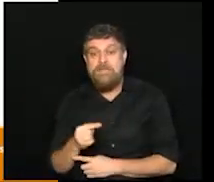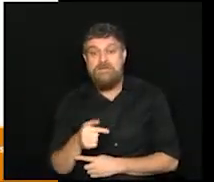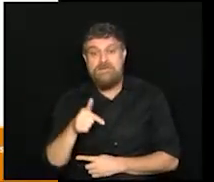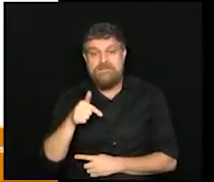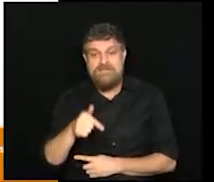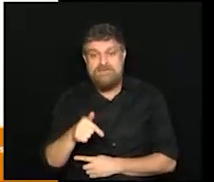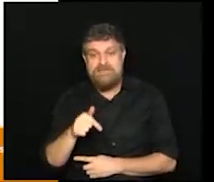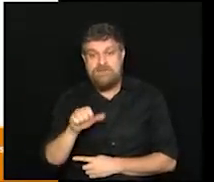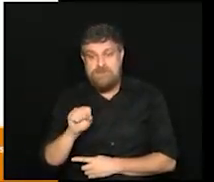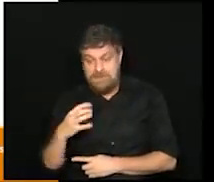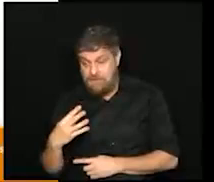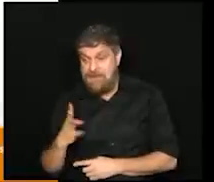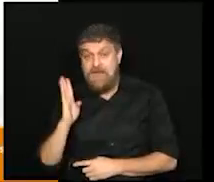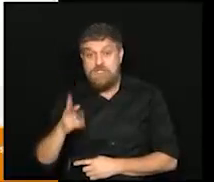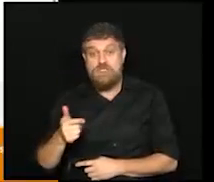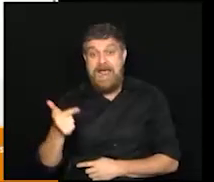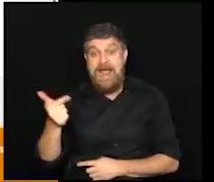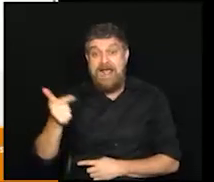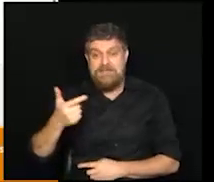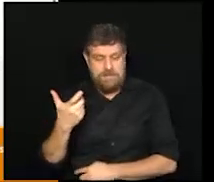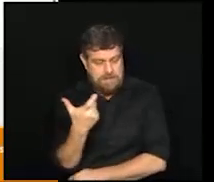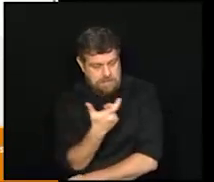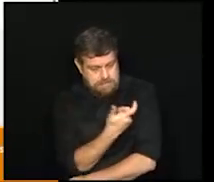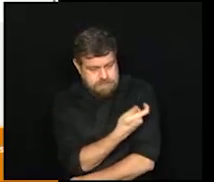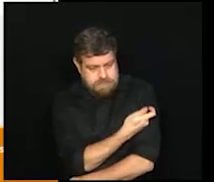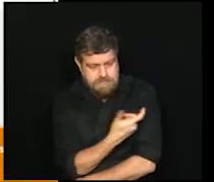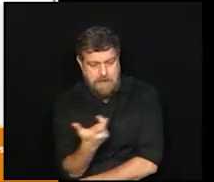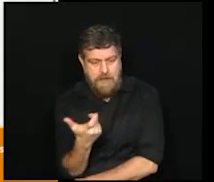180.744 com a segunda dose e